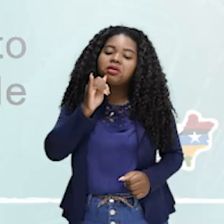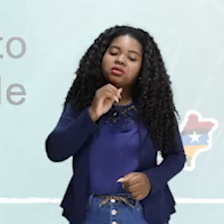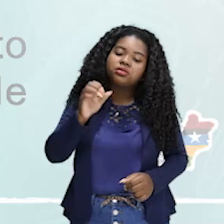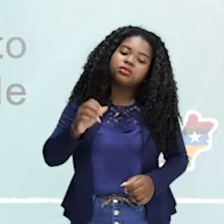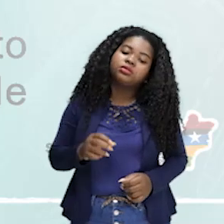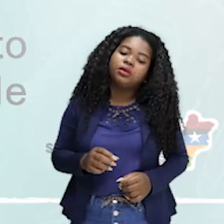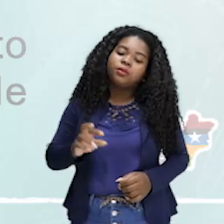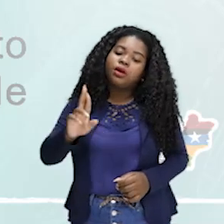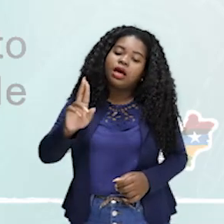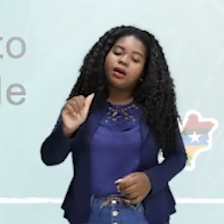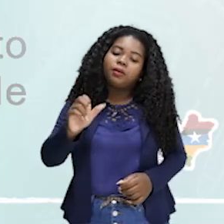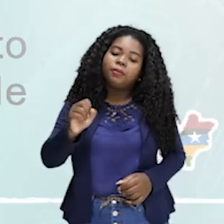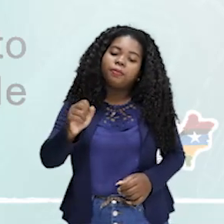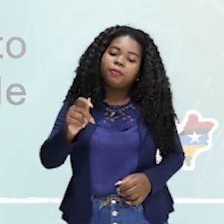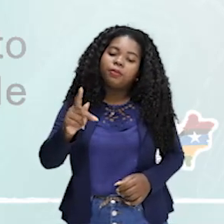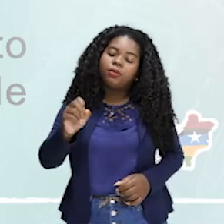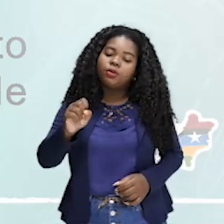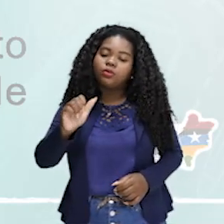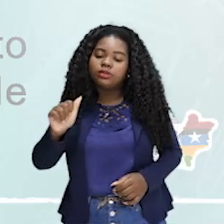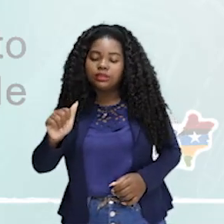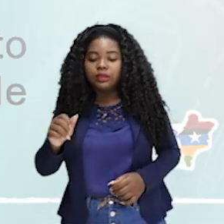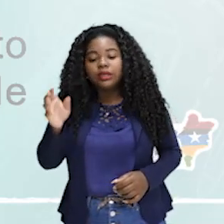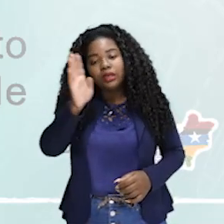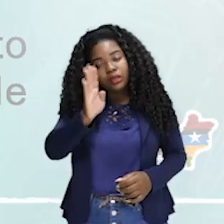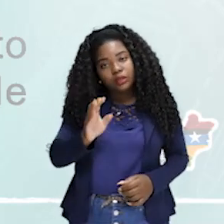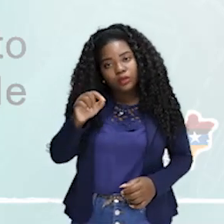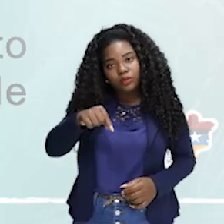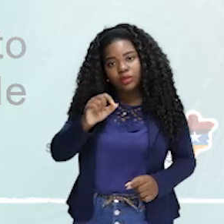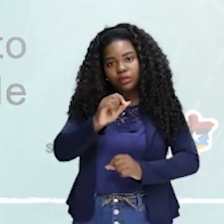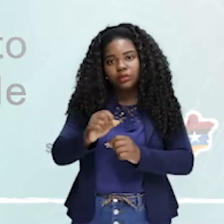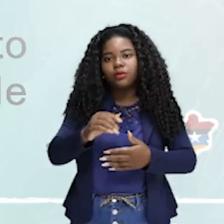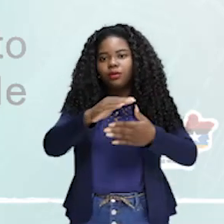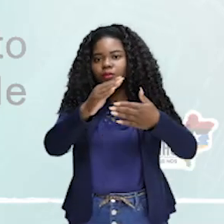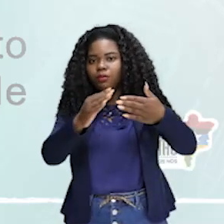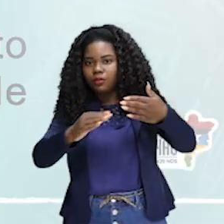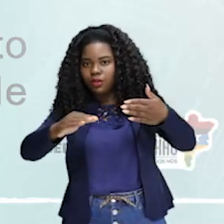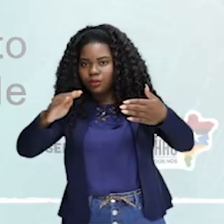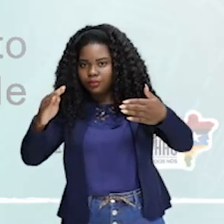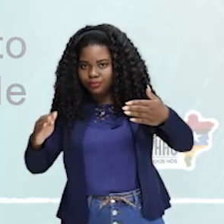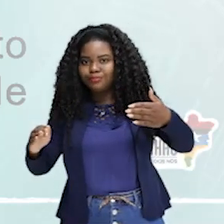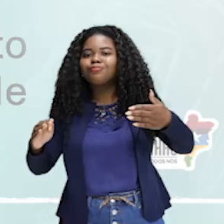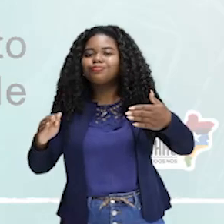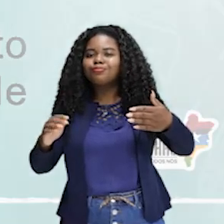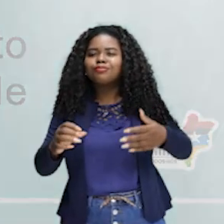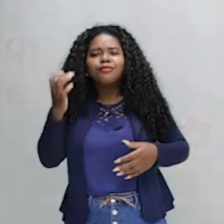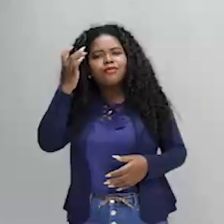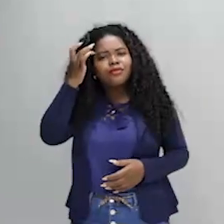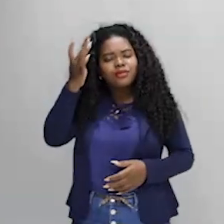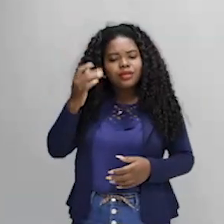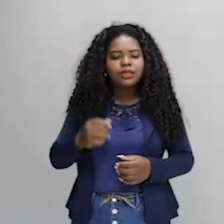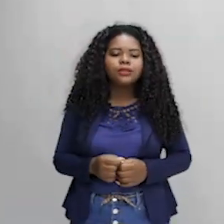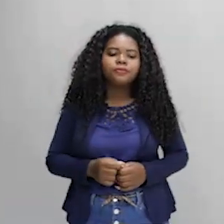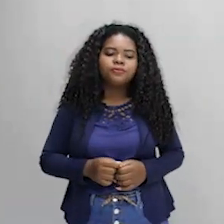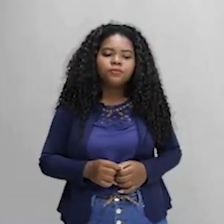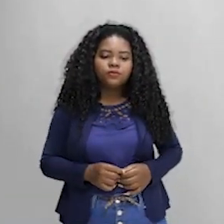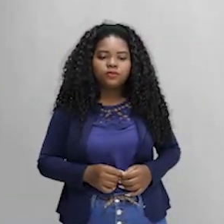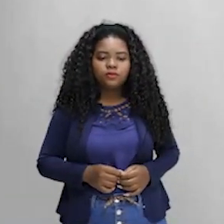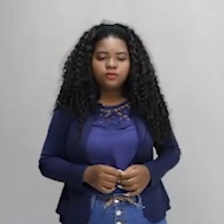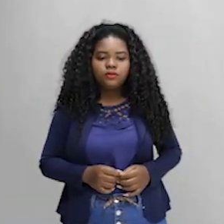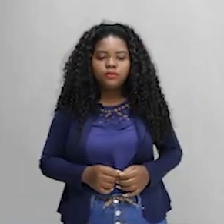Brasil, a pradaria é chamada de pampa gaúcho, galera. Beleza? Facinho, né? Bora finalizar